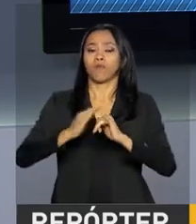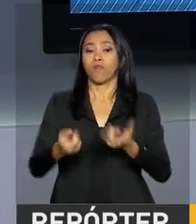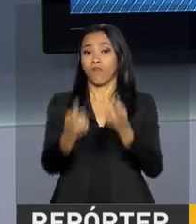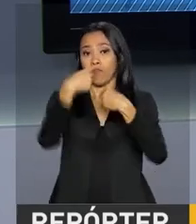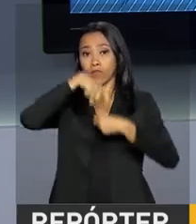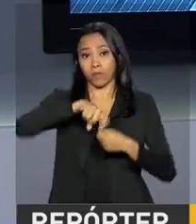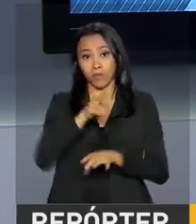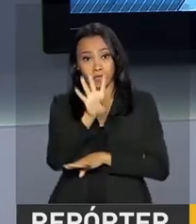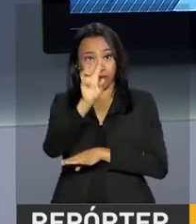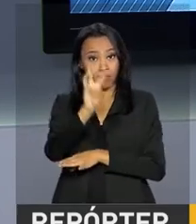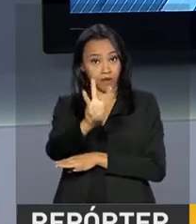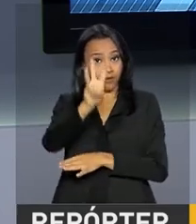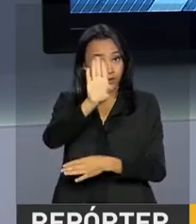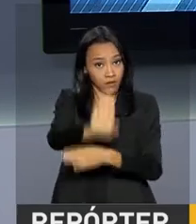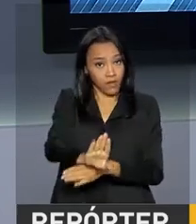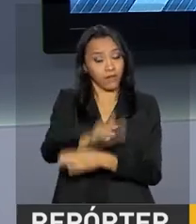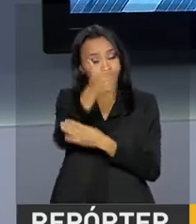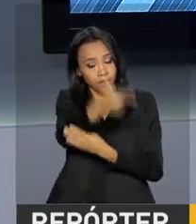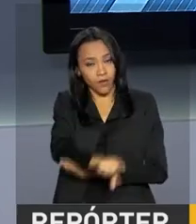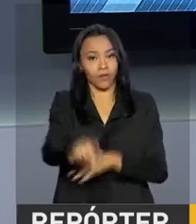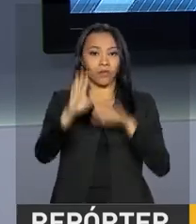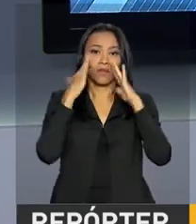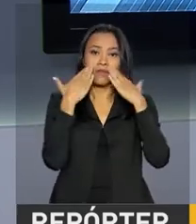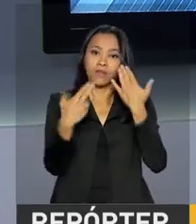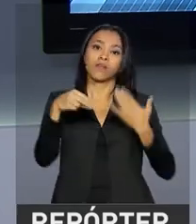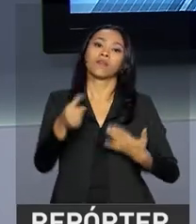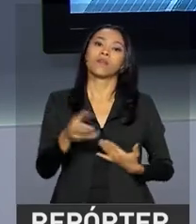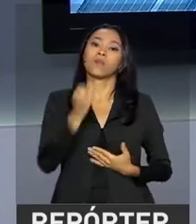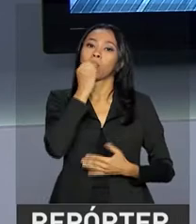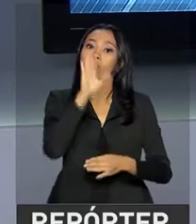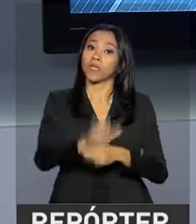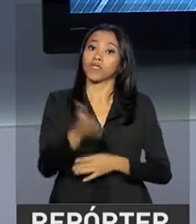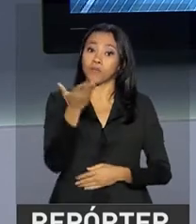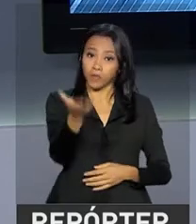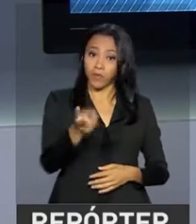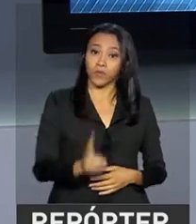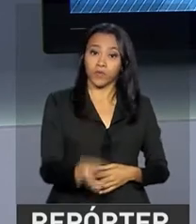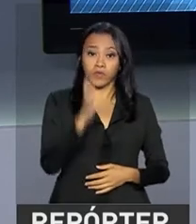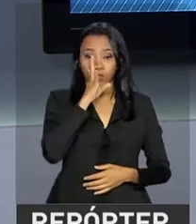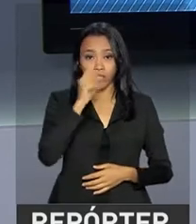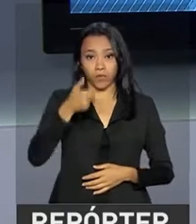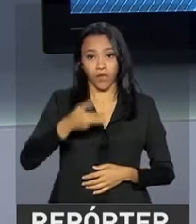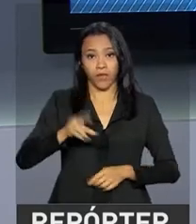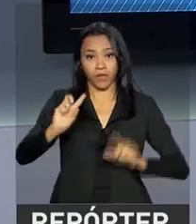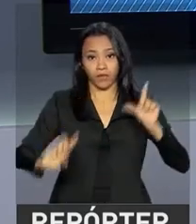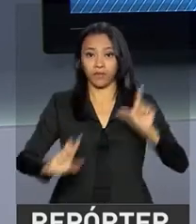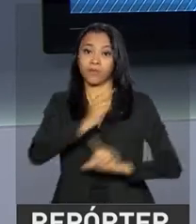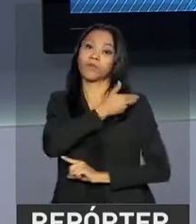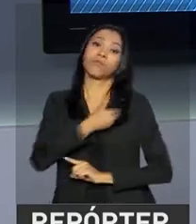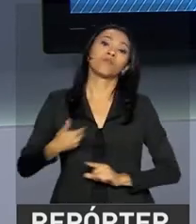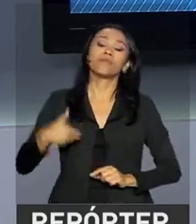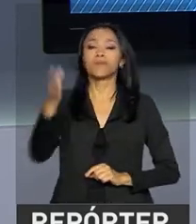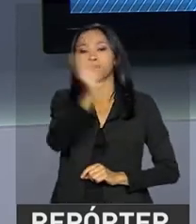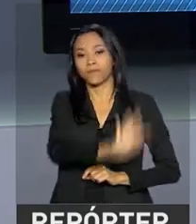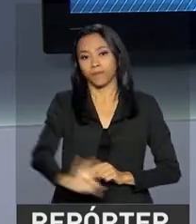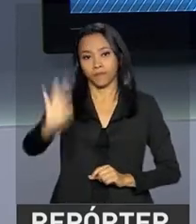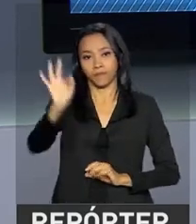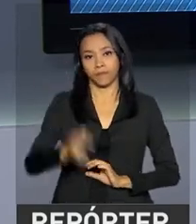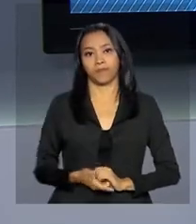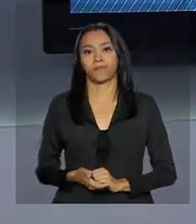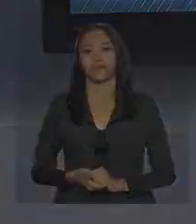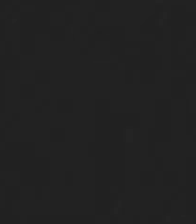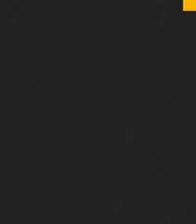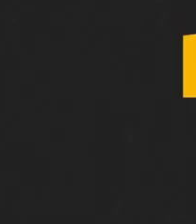às três da tarde na próxima edição do repórter nbr uma boa tarde pra você e continue na nbr a tv do governo federal